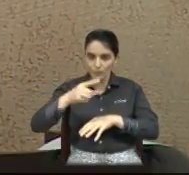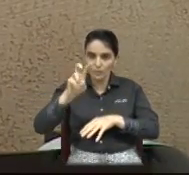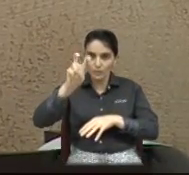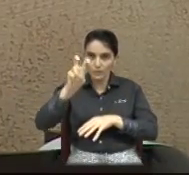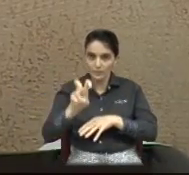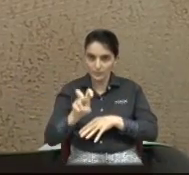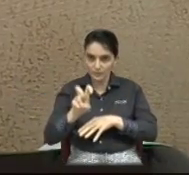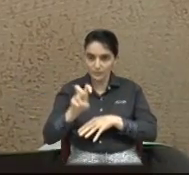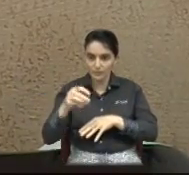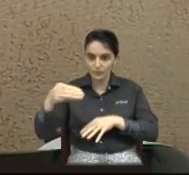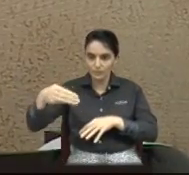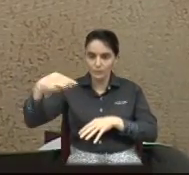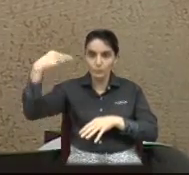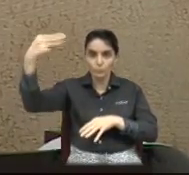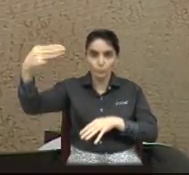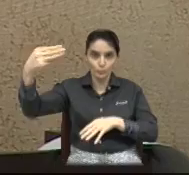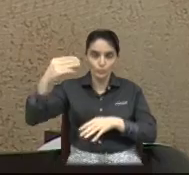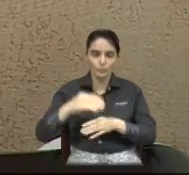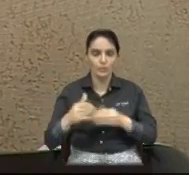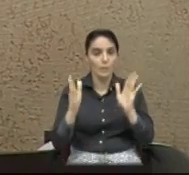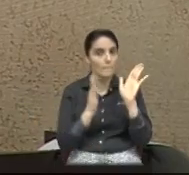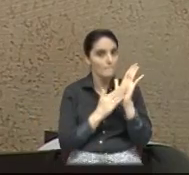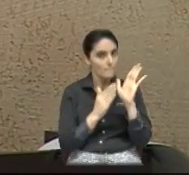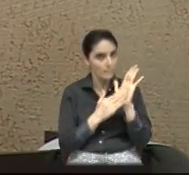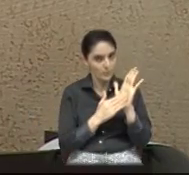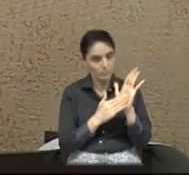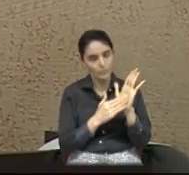cúbicos. E a proposta da ANAI-DAI